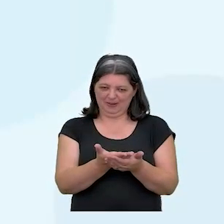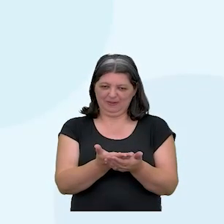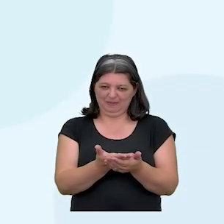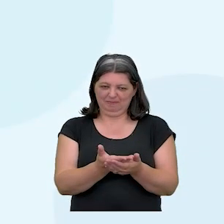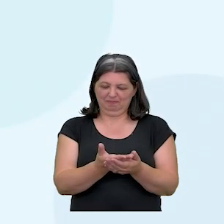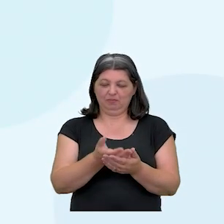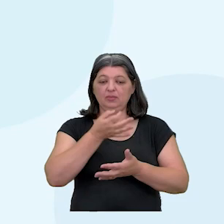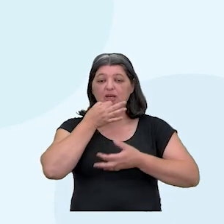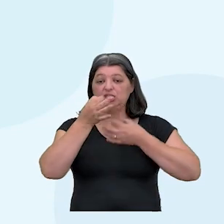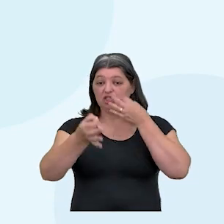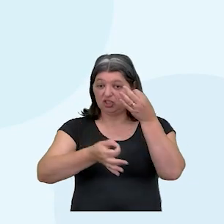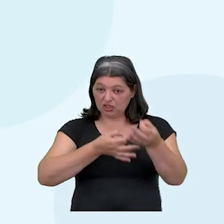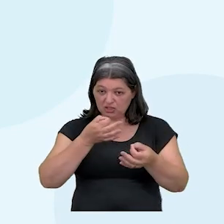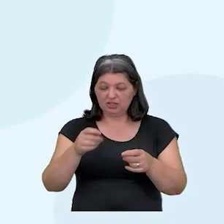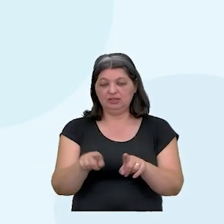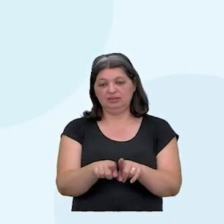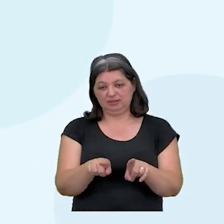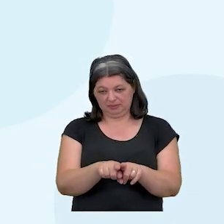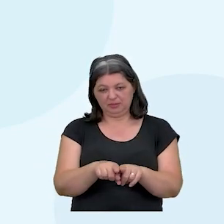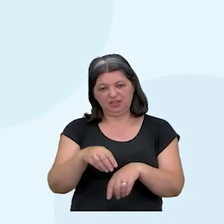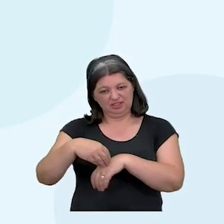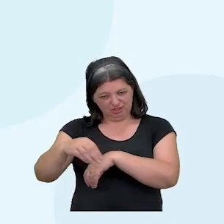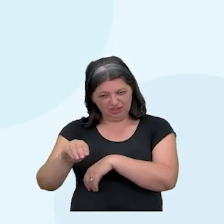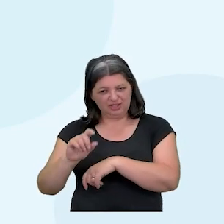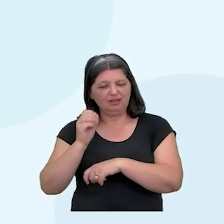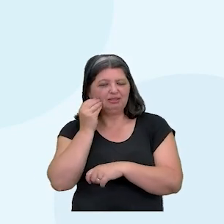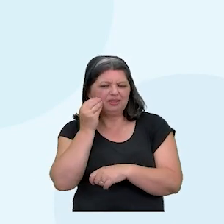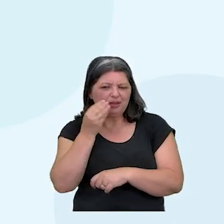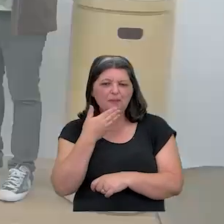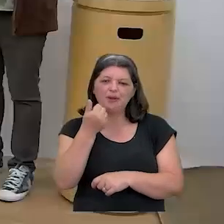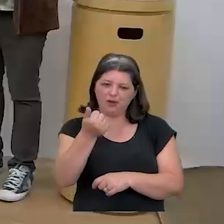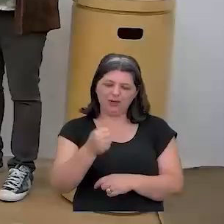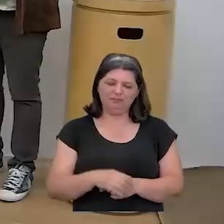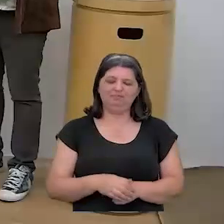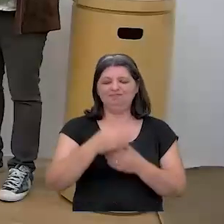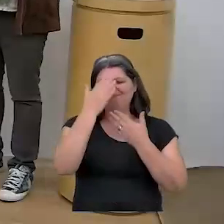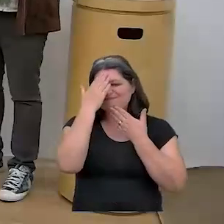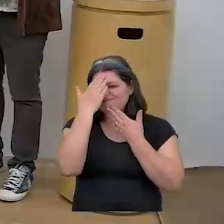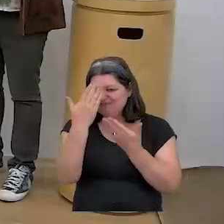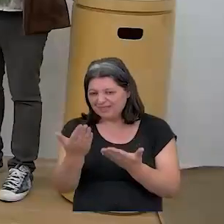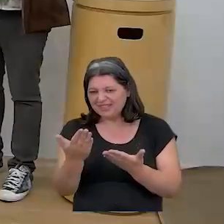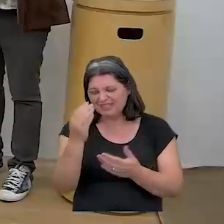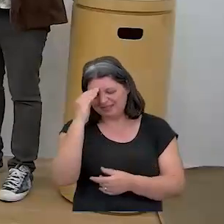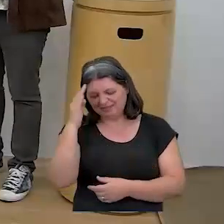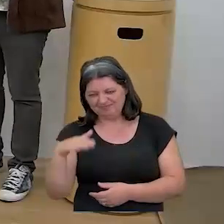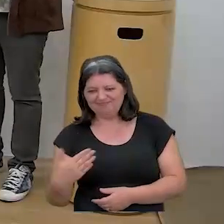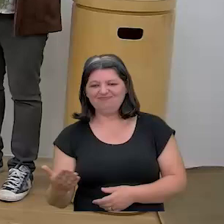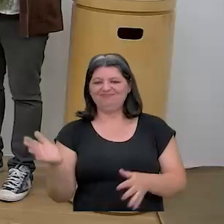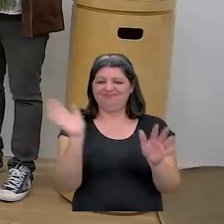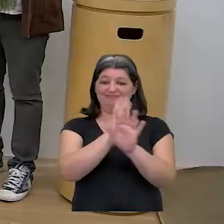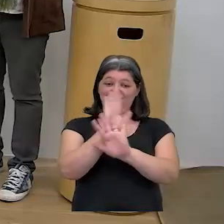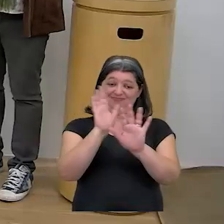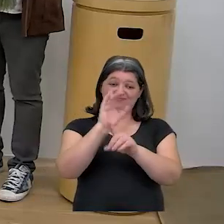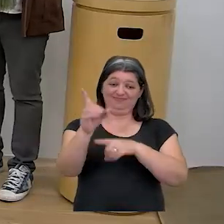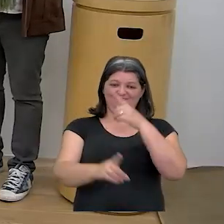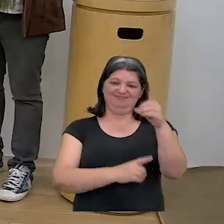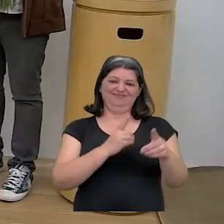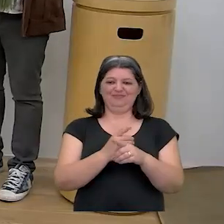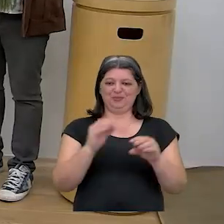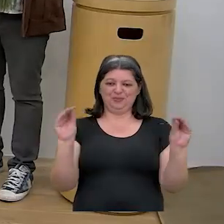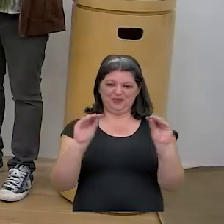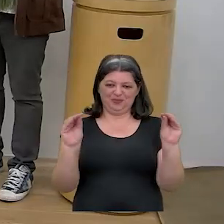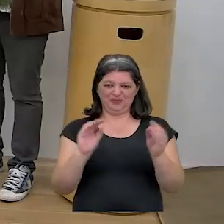suas sugestões, críticas, para a gente sempre tentar melhorar. Muito obrigado, foi uma honra. Até a próxima. Beijo.